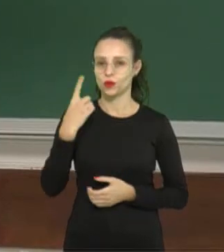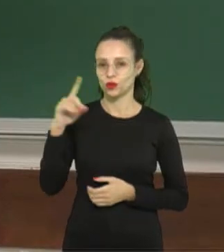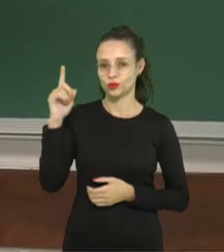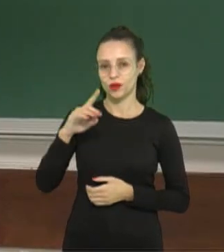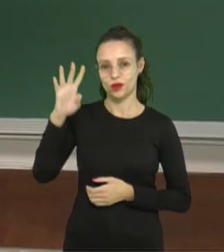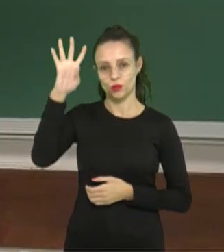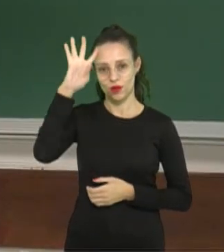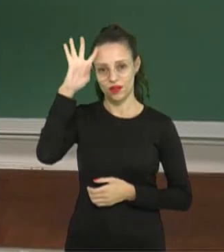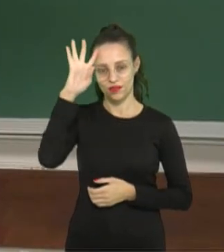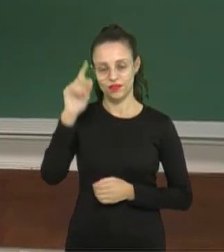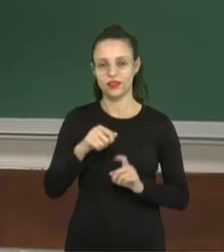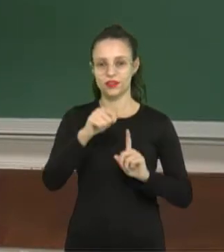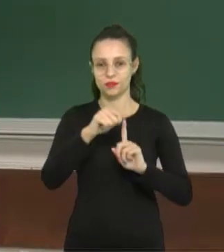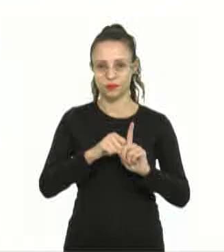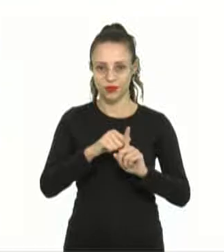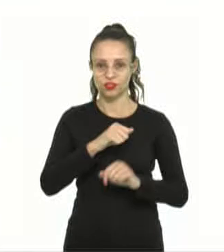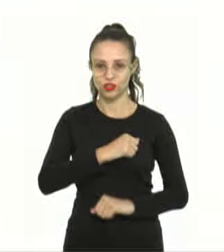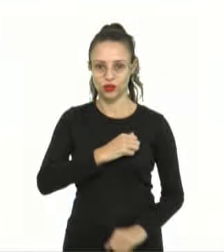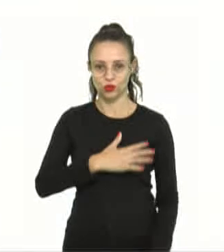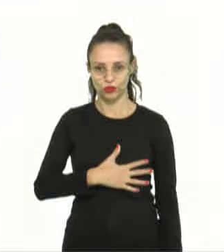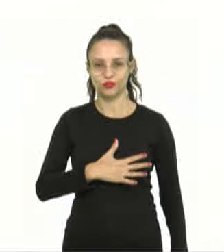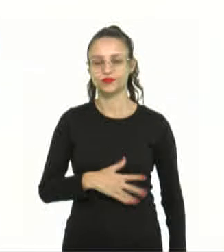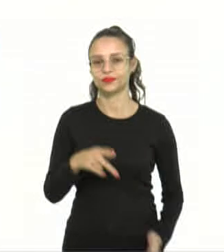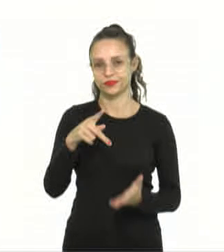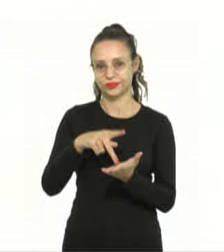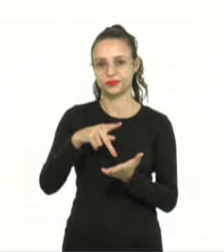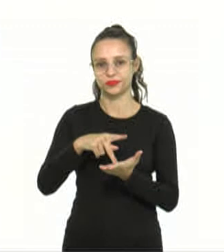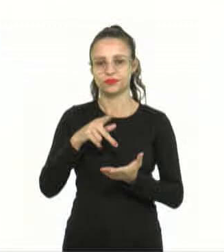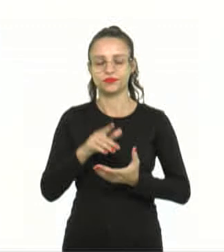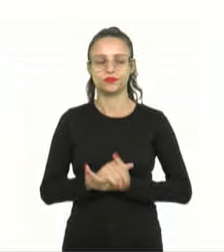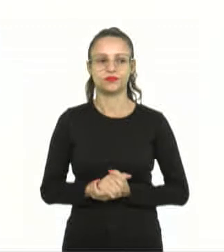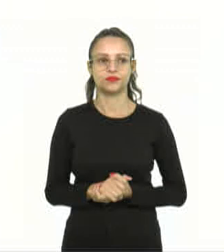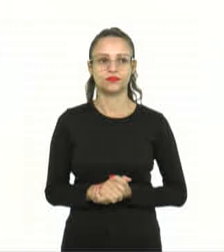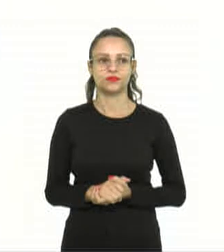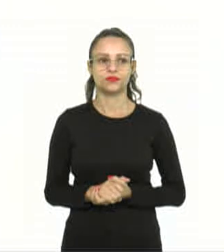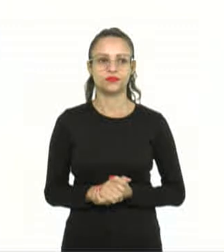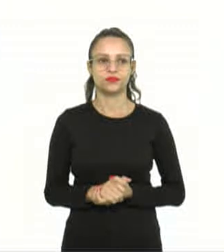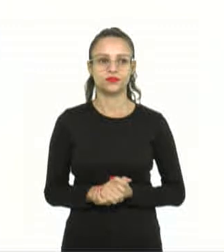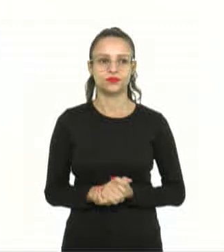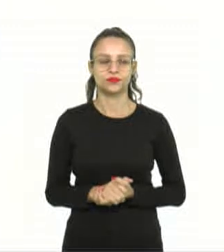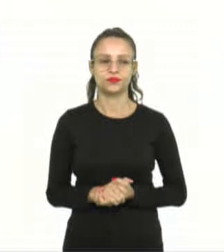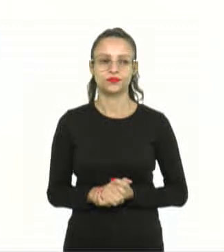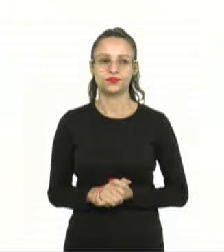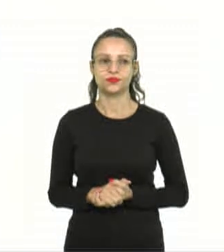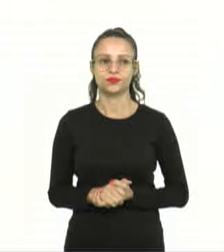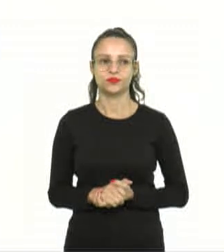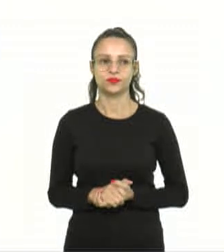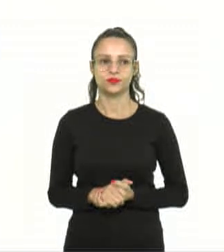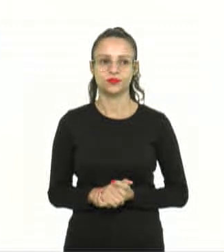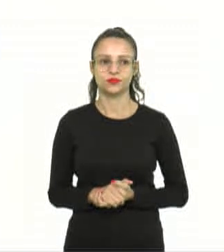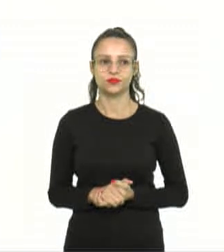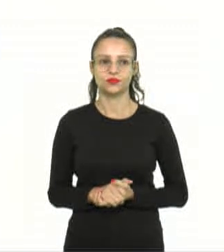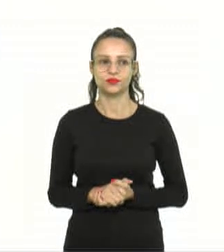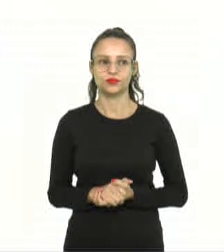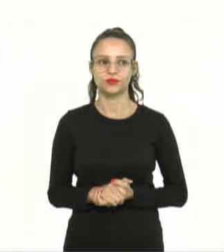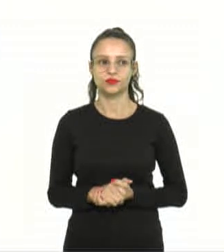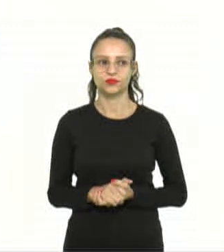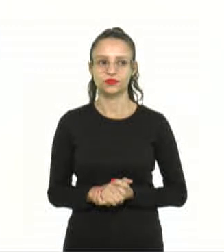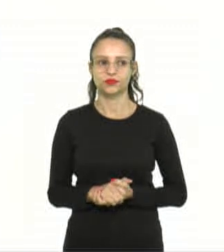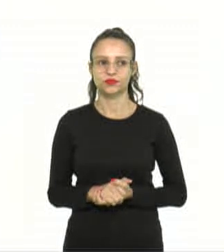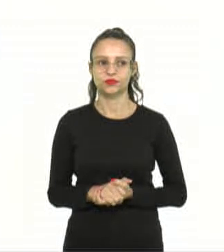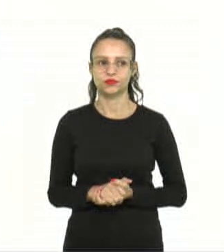mês de agosto, essa festa, é isso que o texto diz, verdadeiro? A las 7 horas comienza el primer evento de